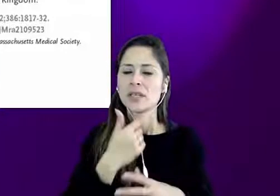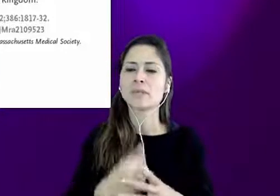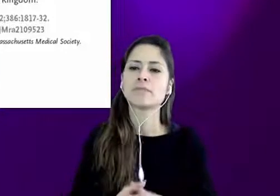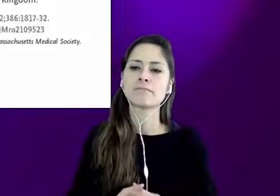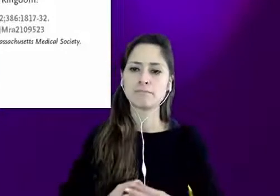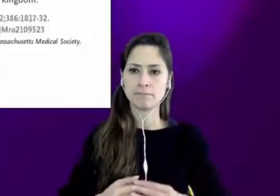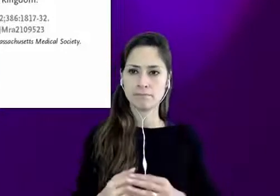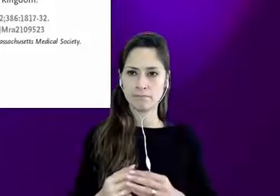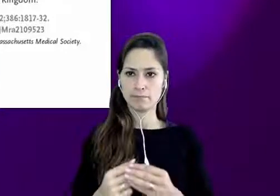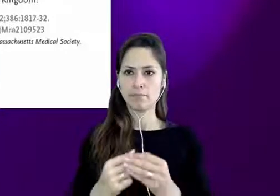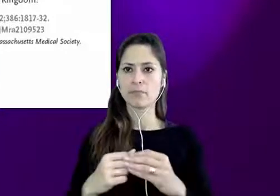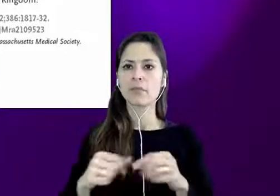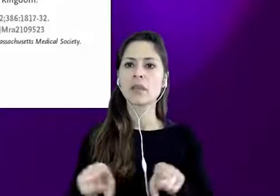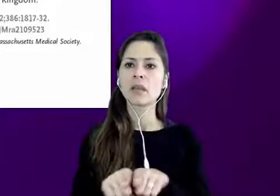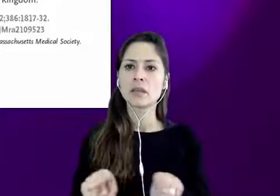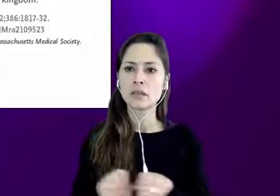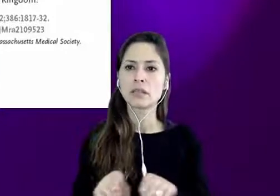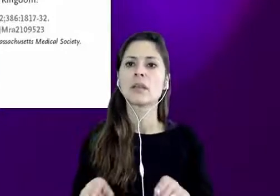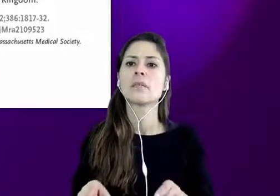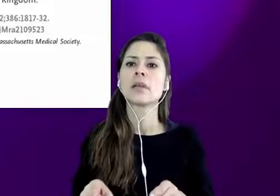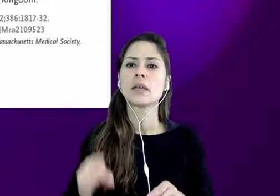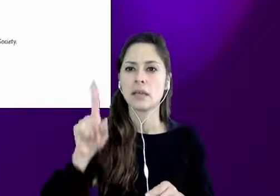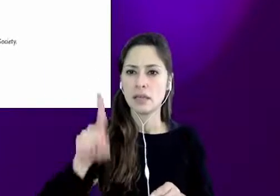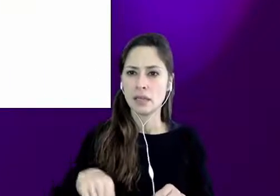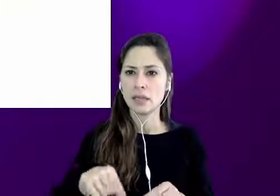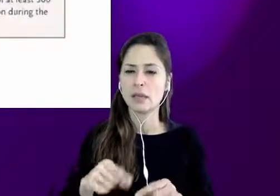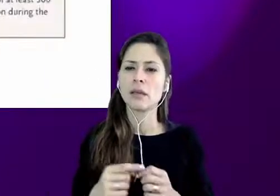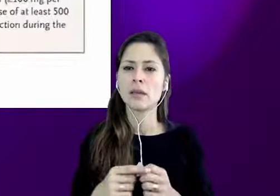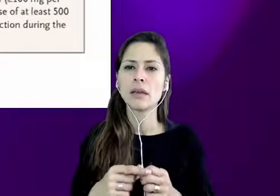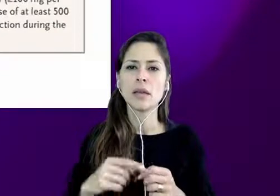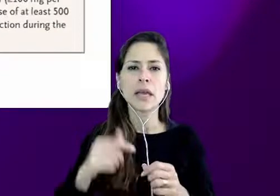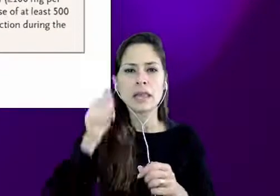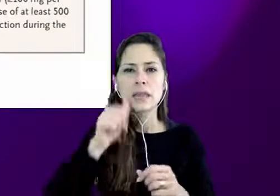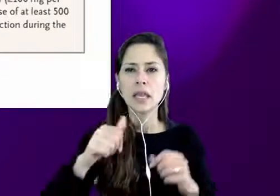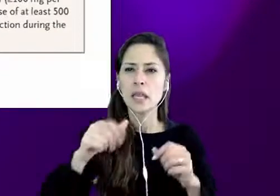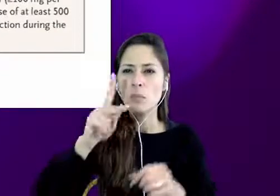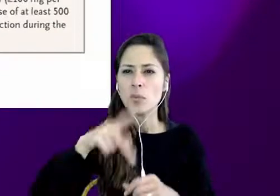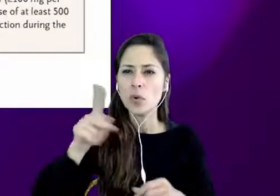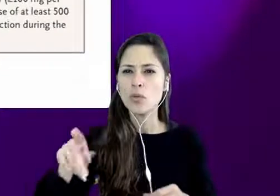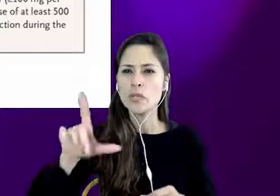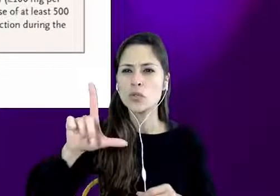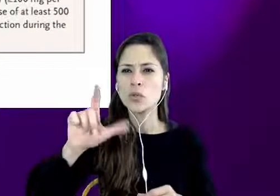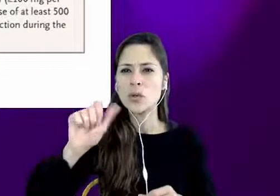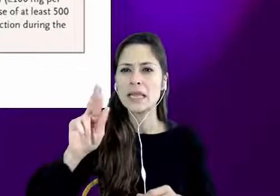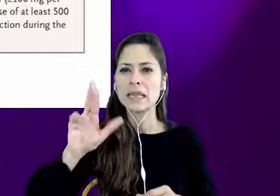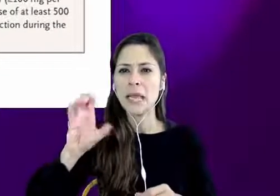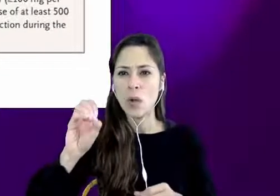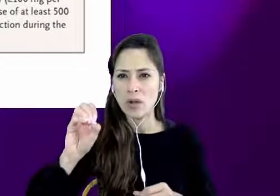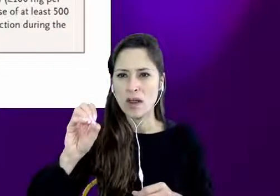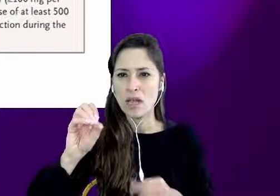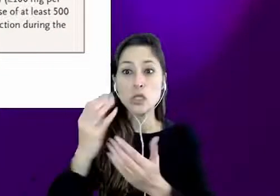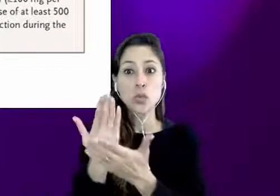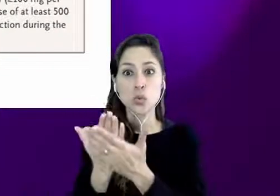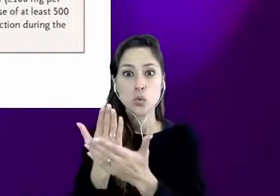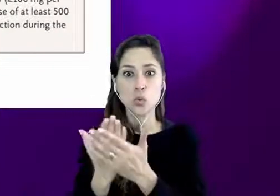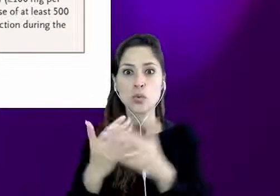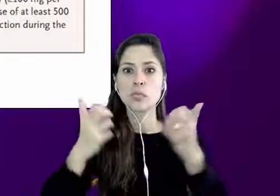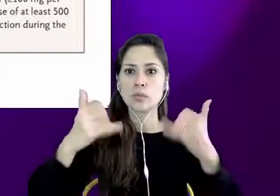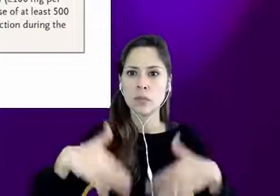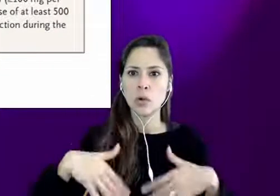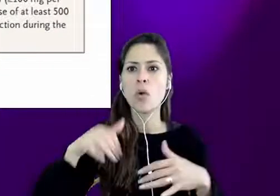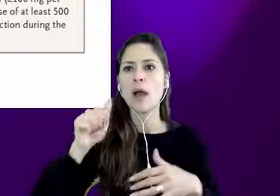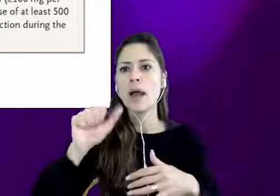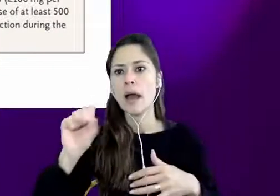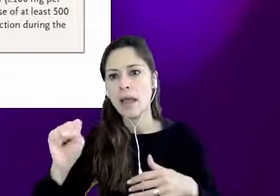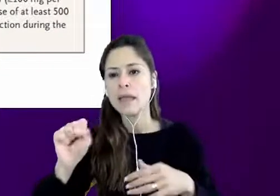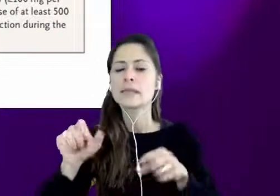nessa publicação também recente da professora Laura Magui, em que aparece, além do AS, do cálcio, também